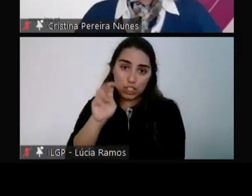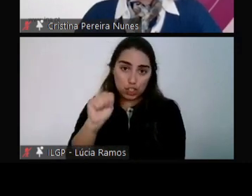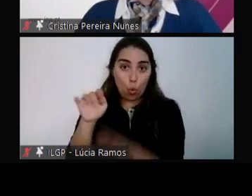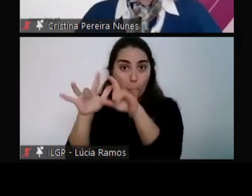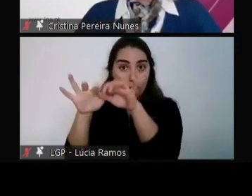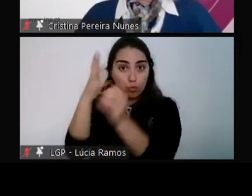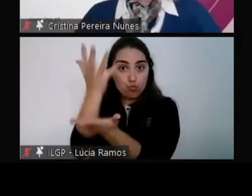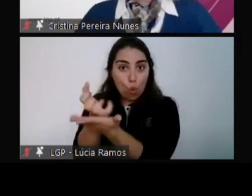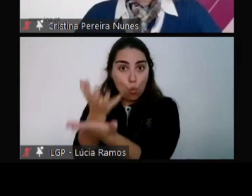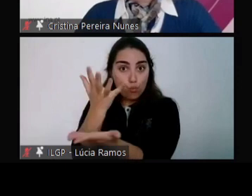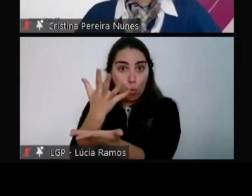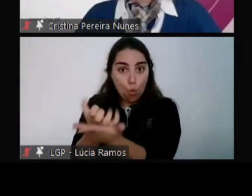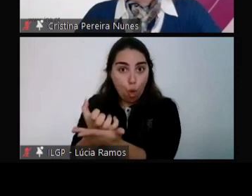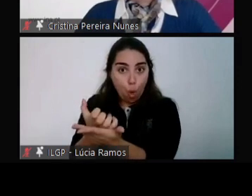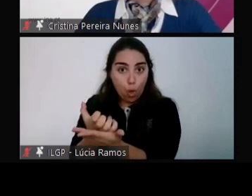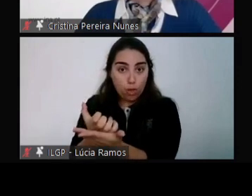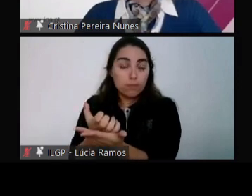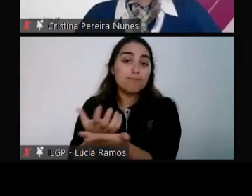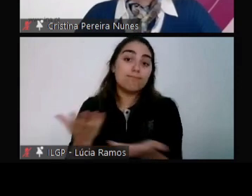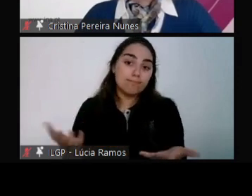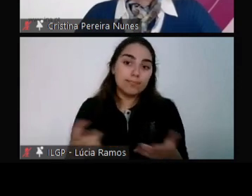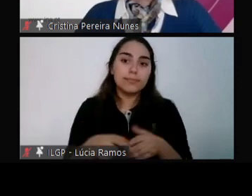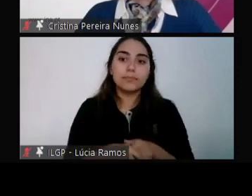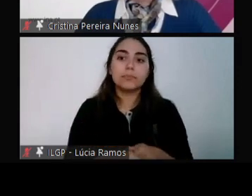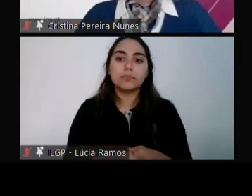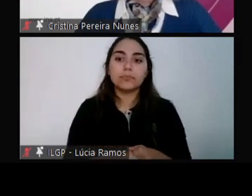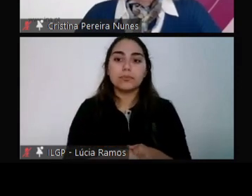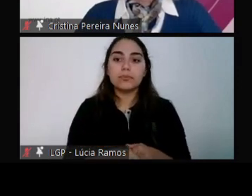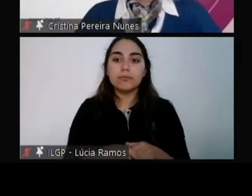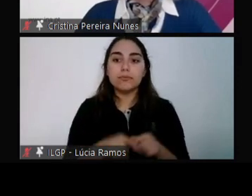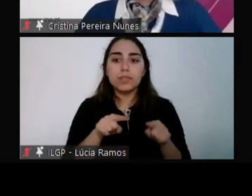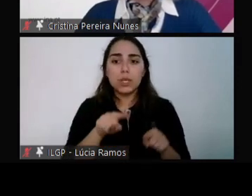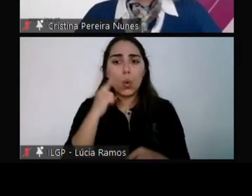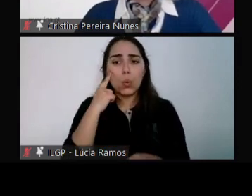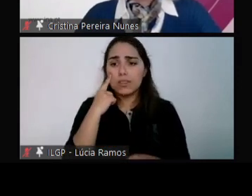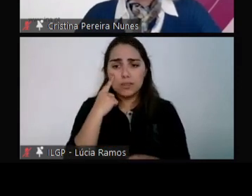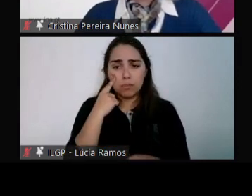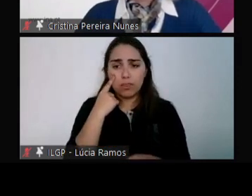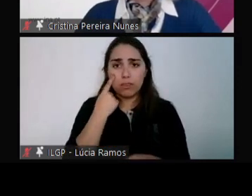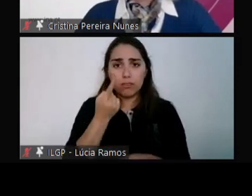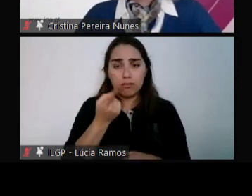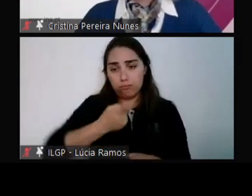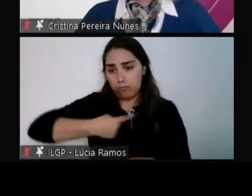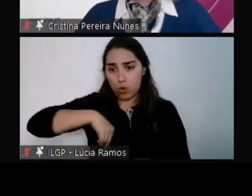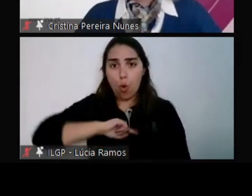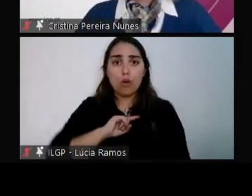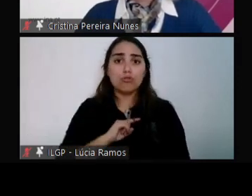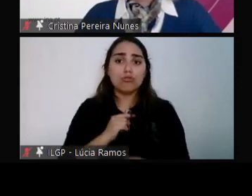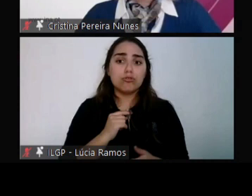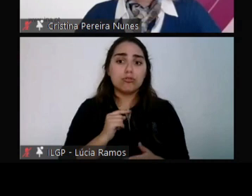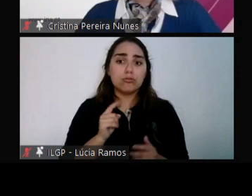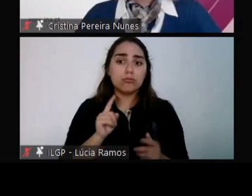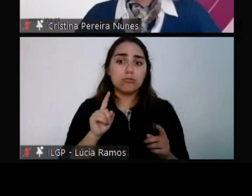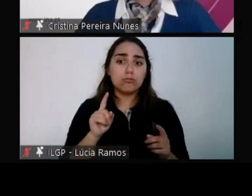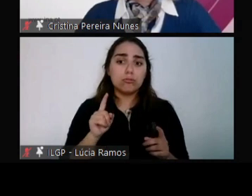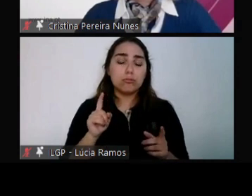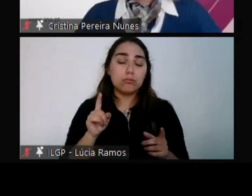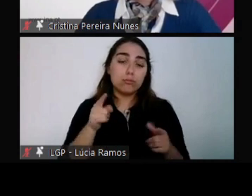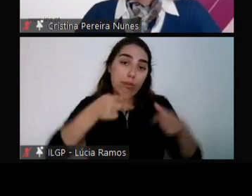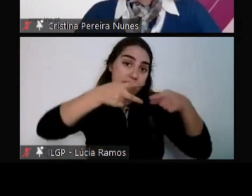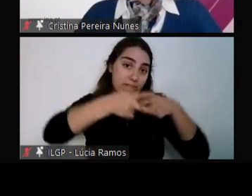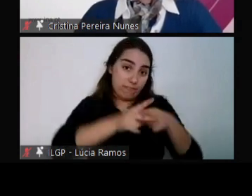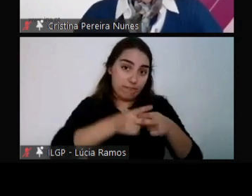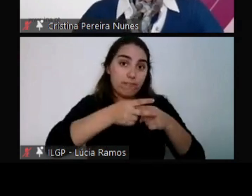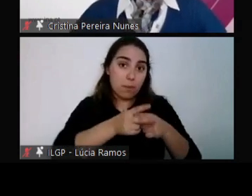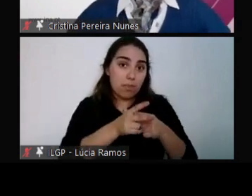informação e converter em conhecimento para nós e para os nossos decisores. e estas ferramentas conseguem fazer